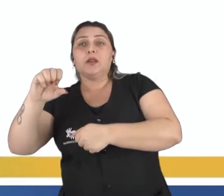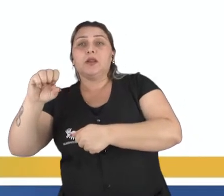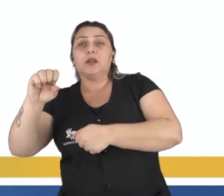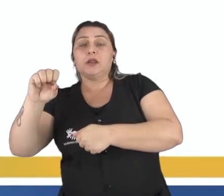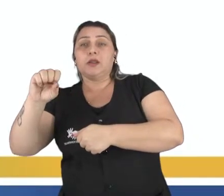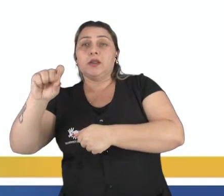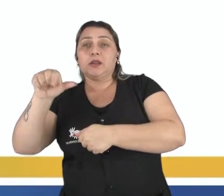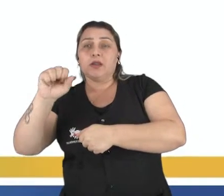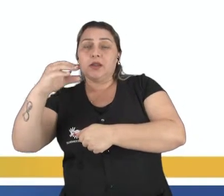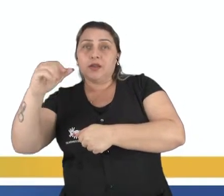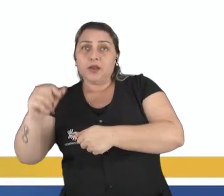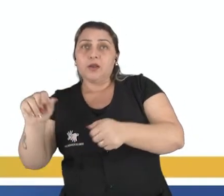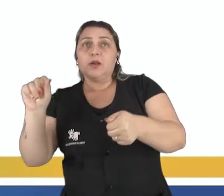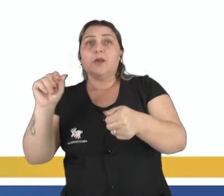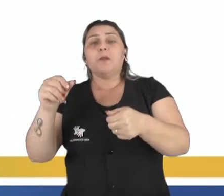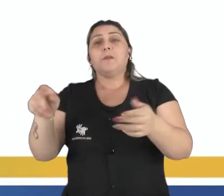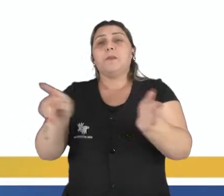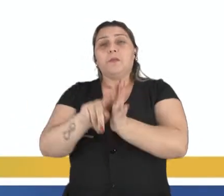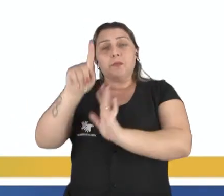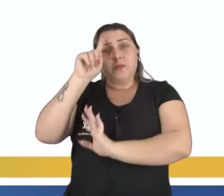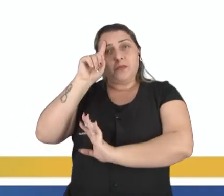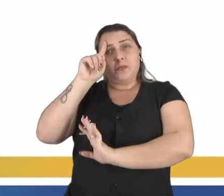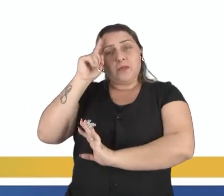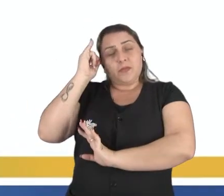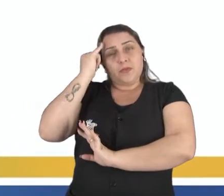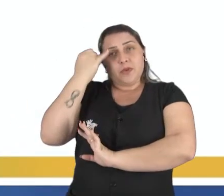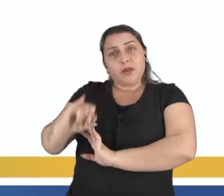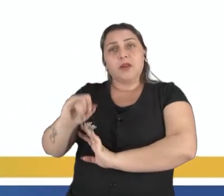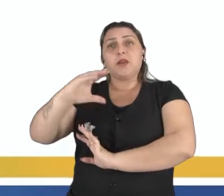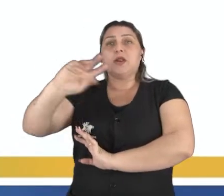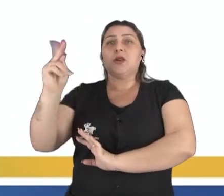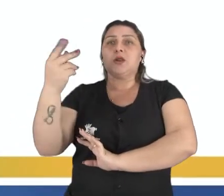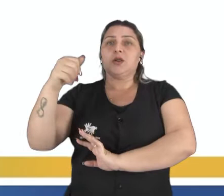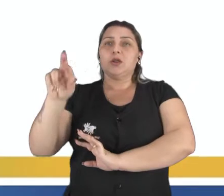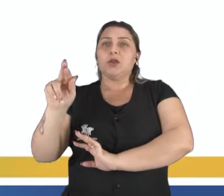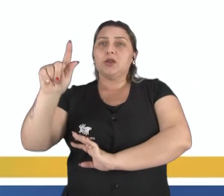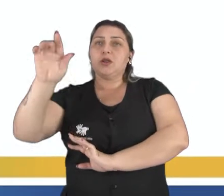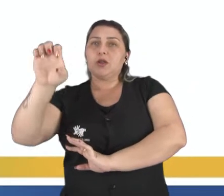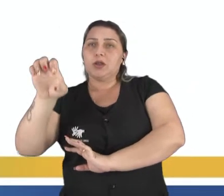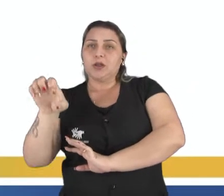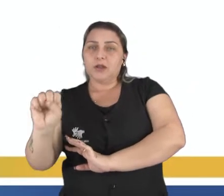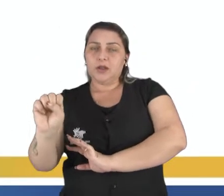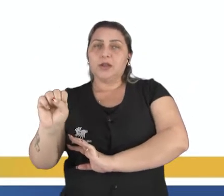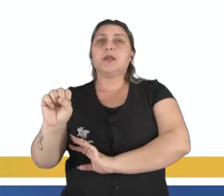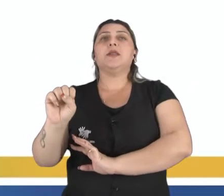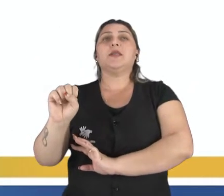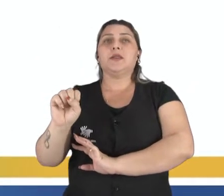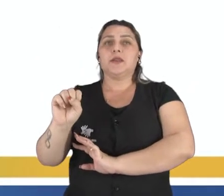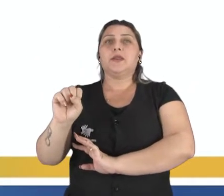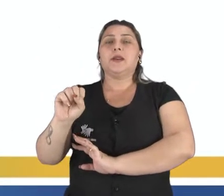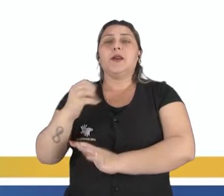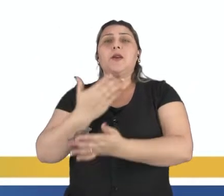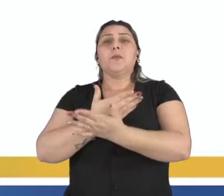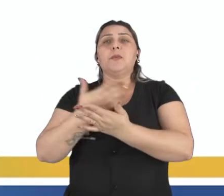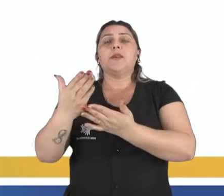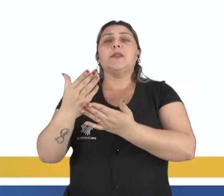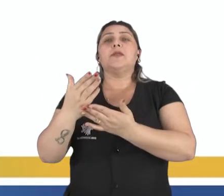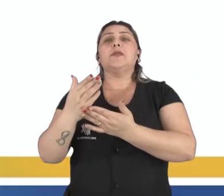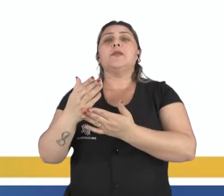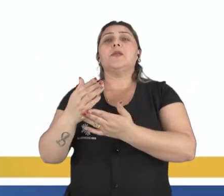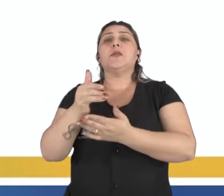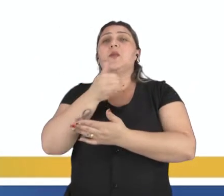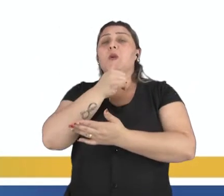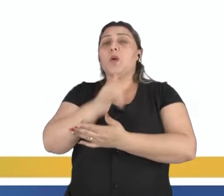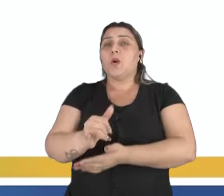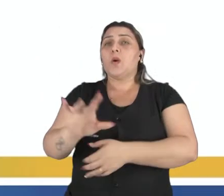Charles Goodyear, em 1839. Aí, desse modo, torna-se inevitável uma corrida ao chamado